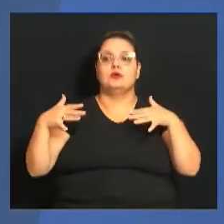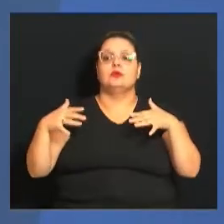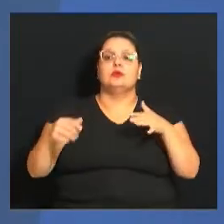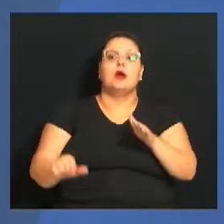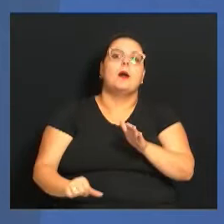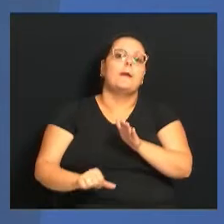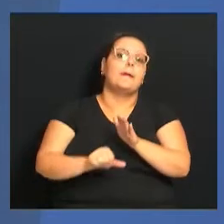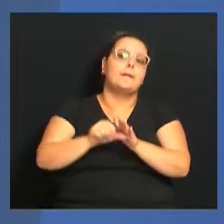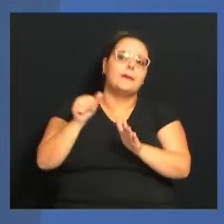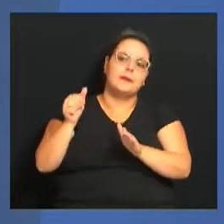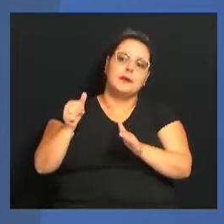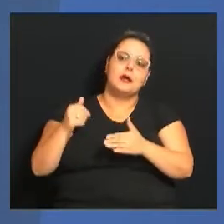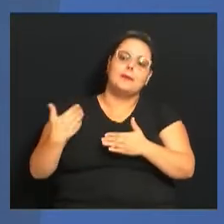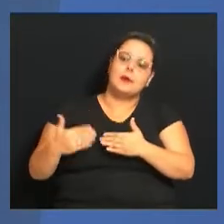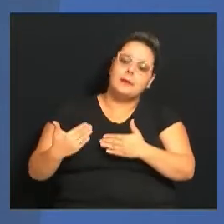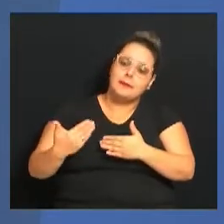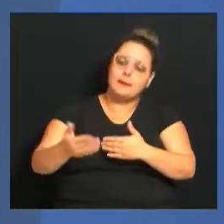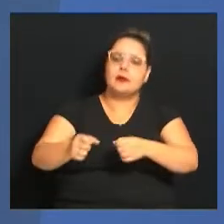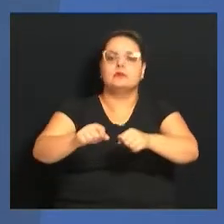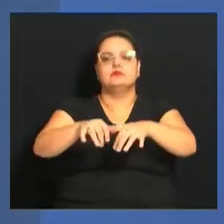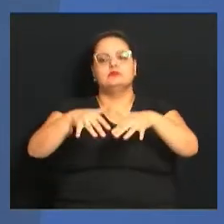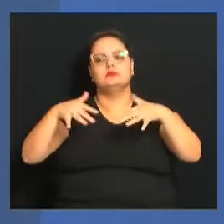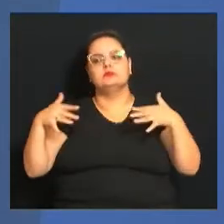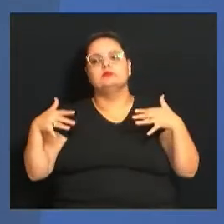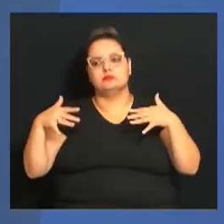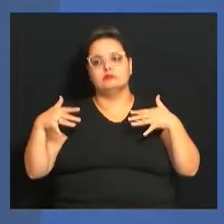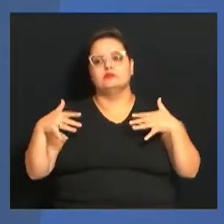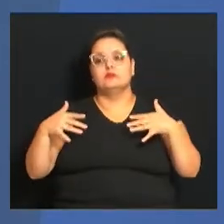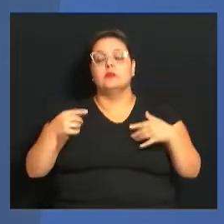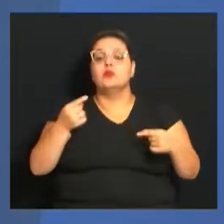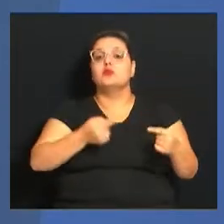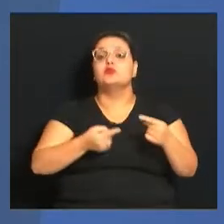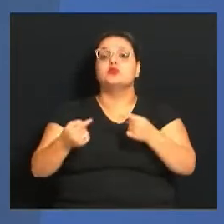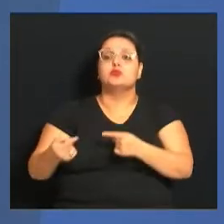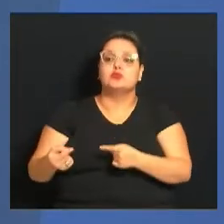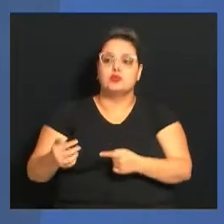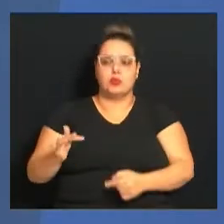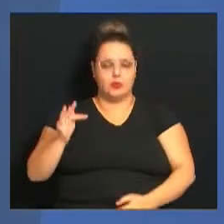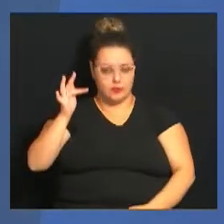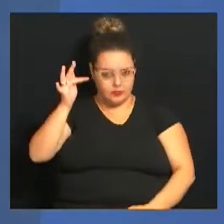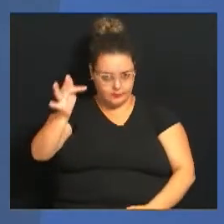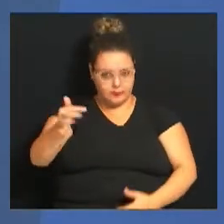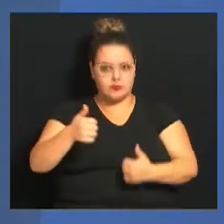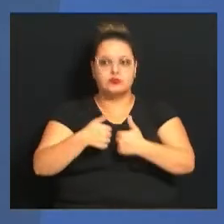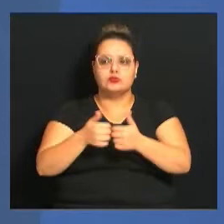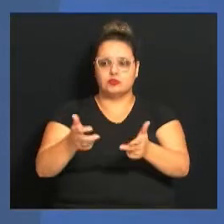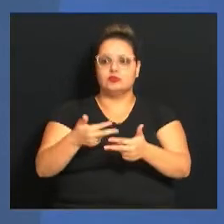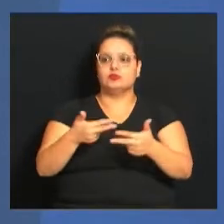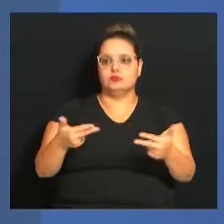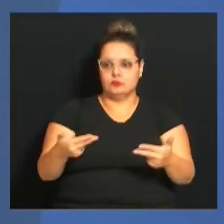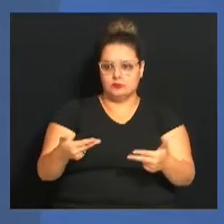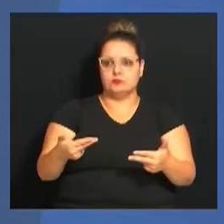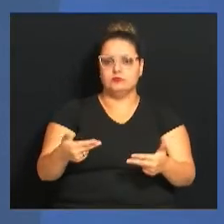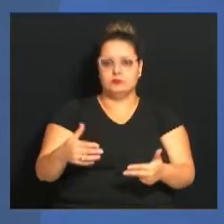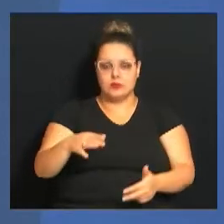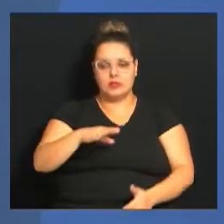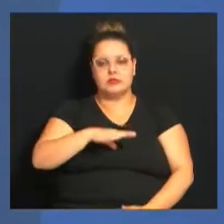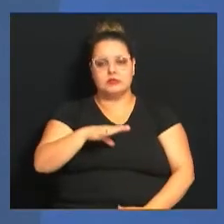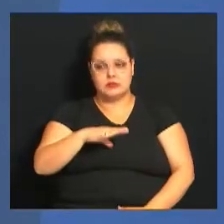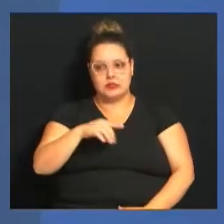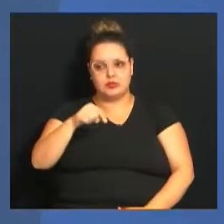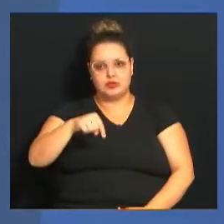primeira de uma série de audiências públicas que vai discutir o futuro do transporte público municipal aqui da nossa